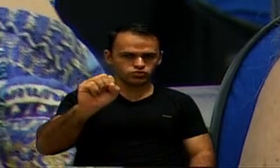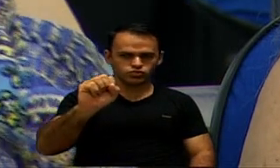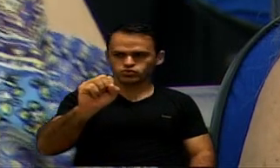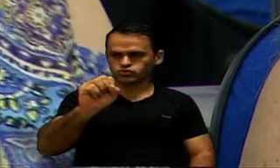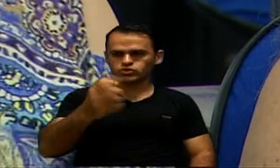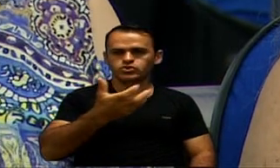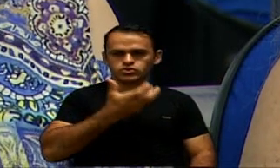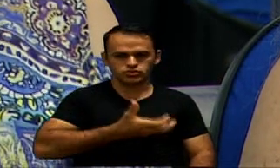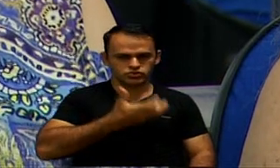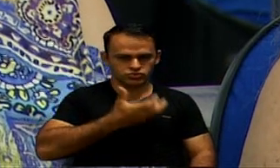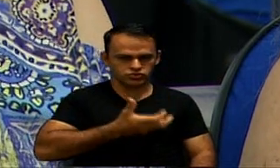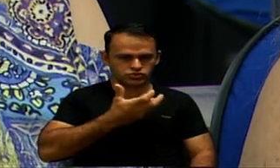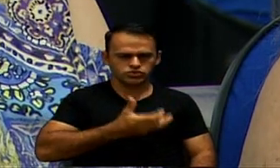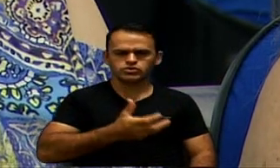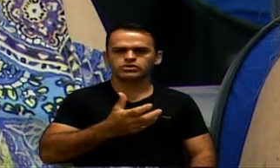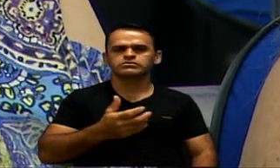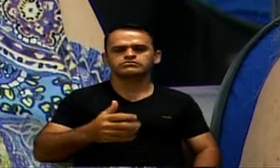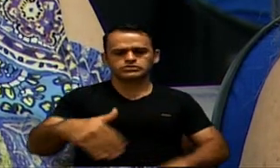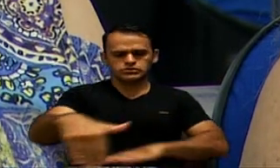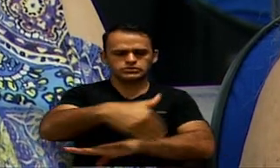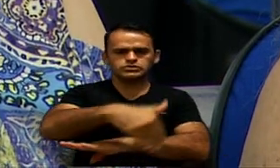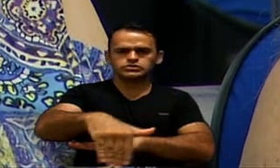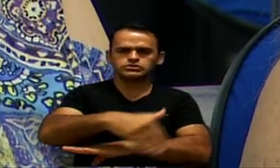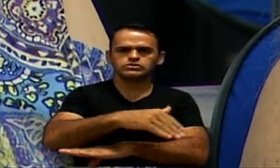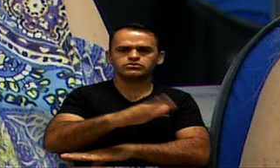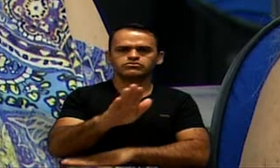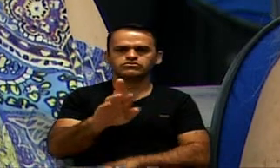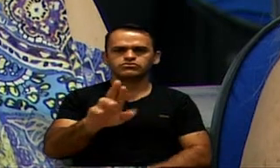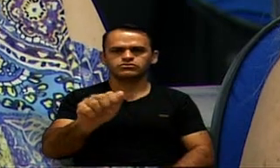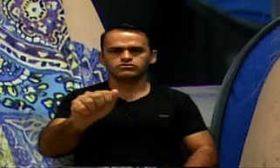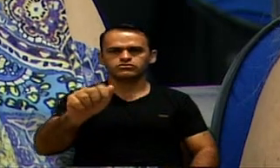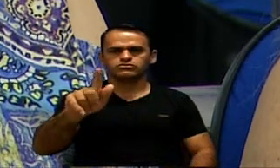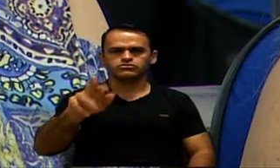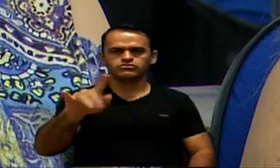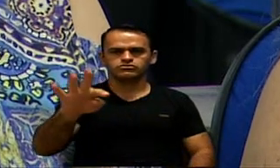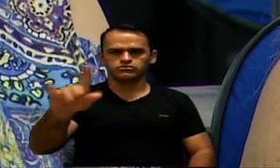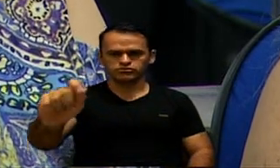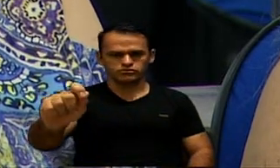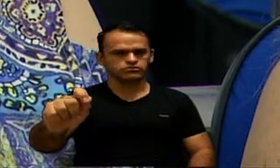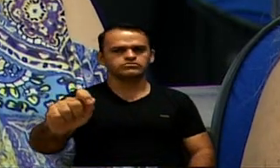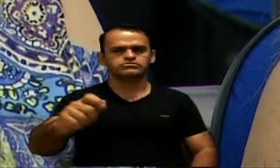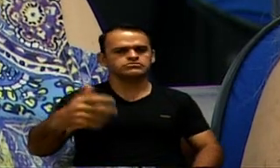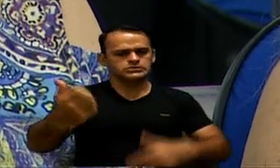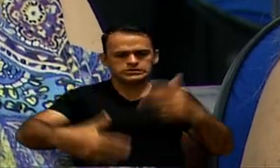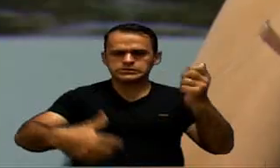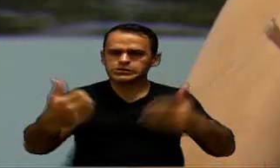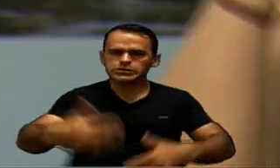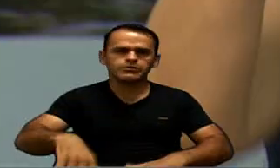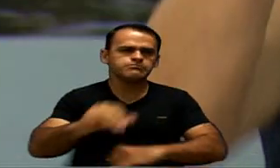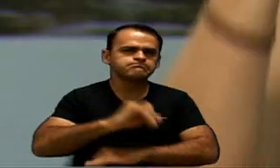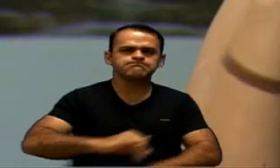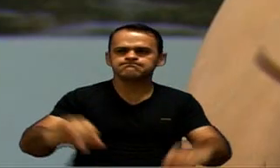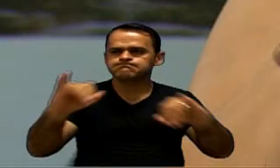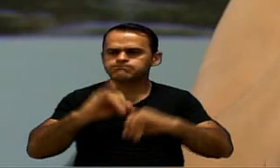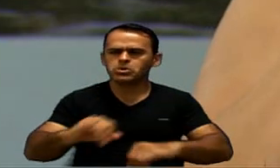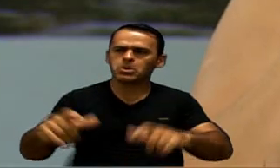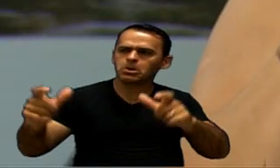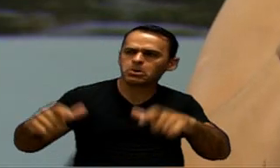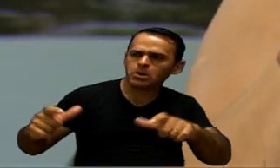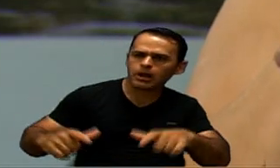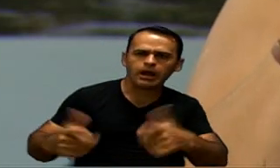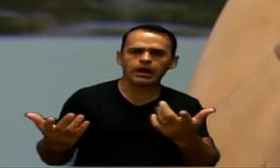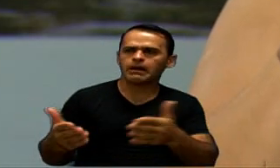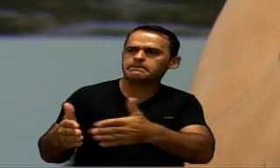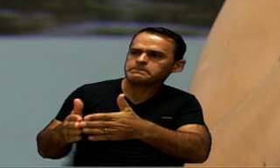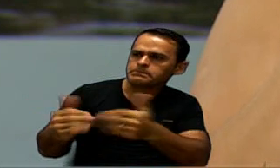Braguinha, conversando com a mulherada, contando as nossas dificuldades, informando onde elas podem pedir